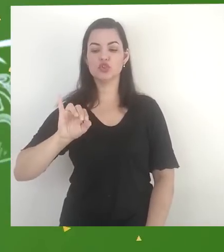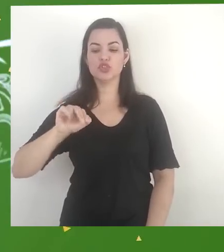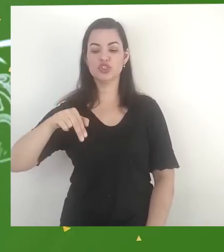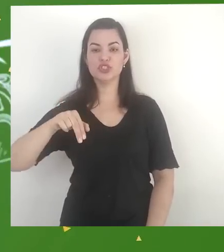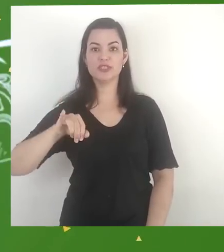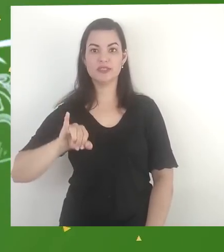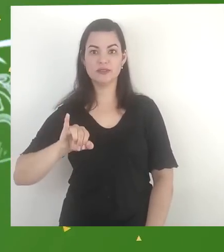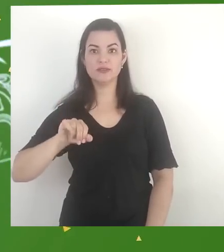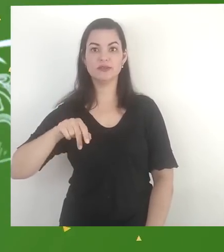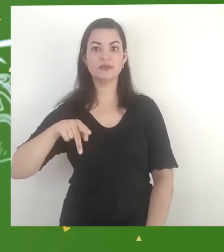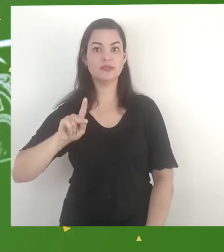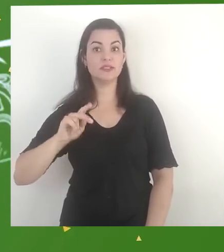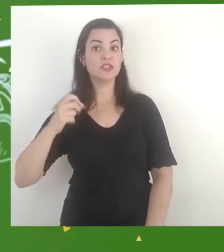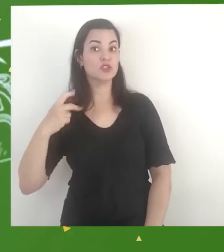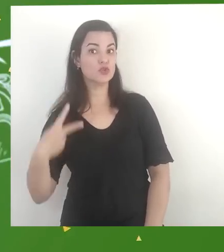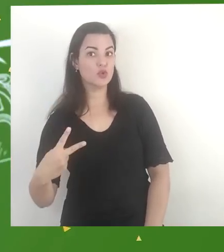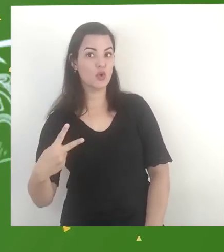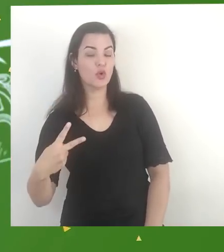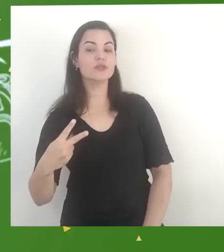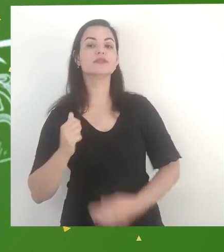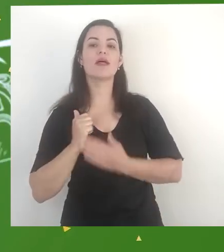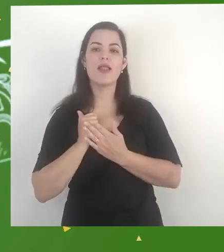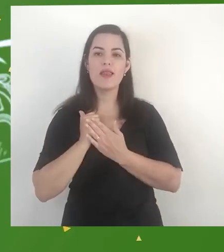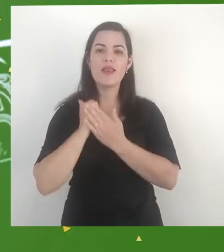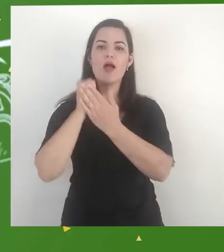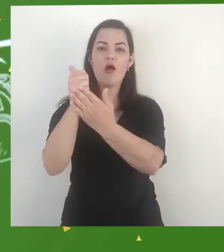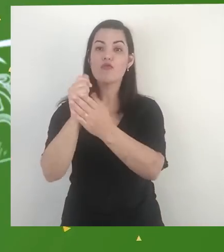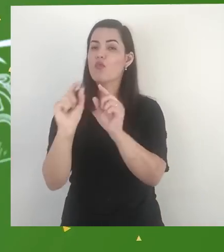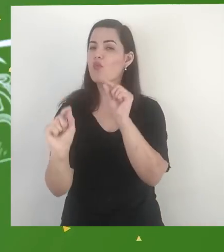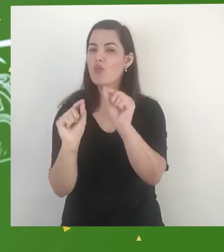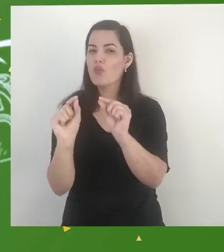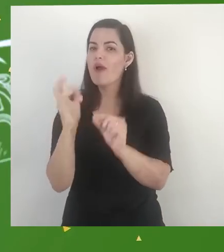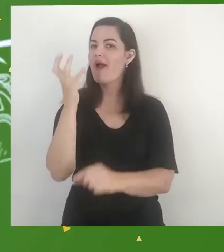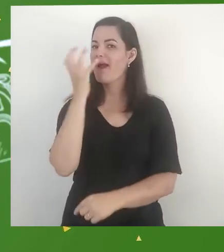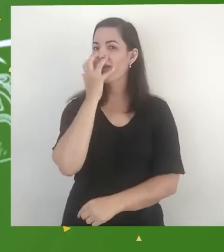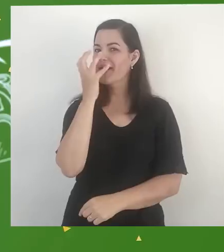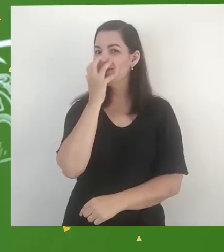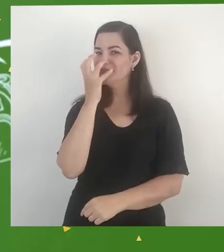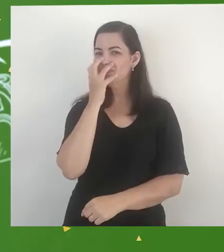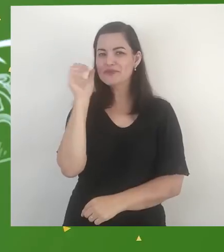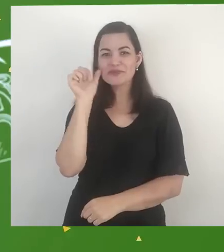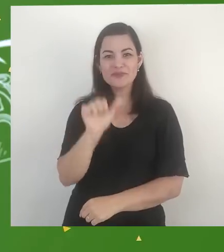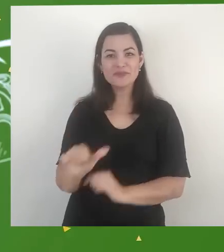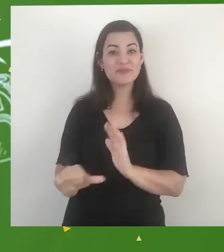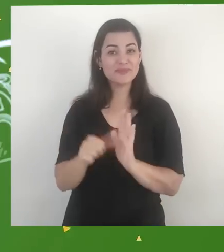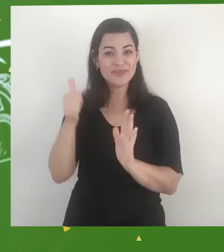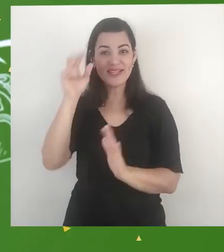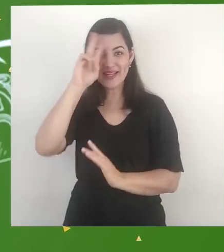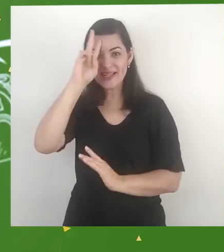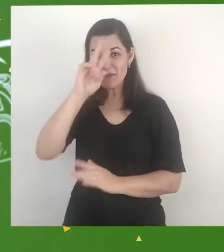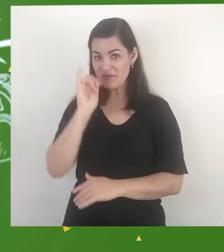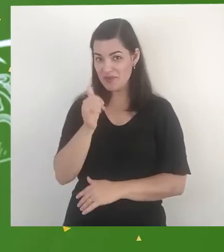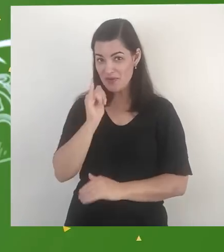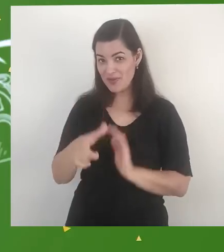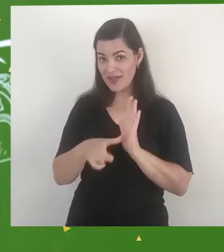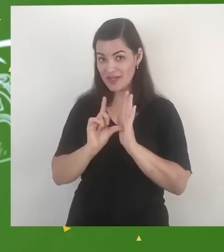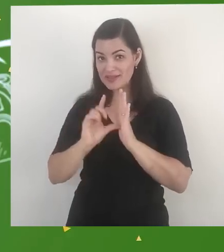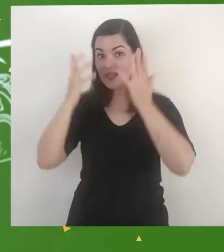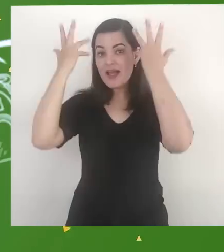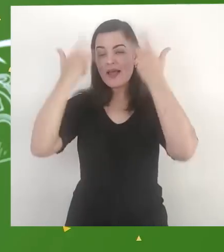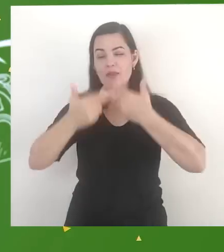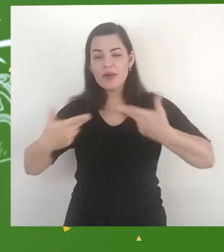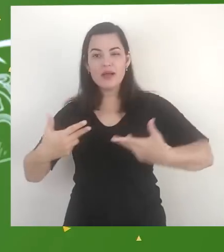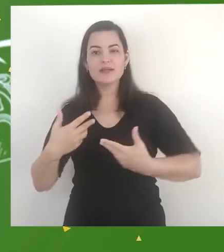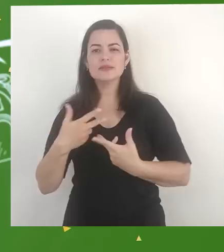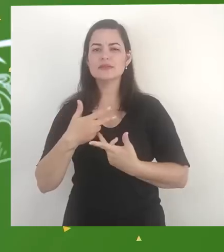Sputnik 2 foi quem levou aquela primeira cadela para o espaço. Lembra que eu te contei dos